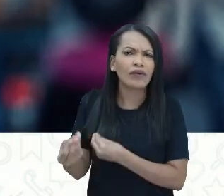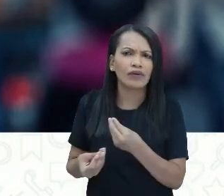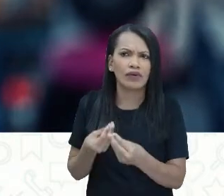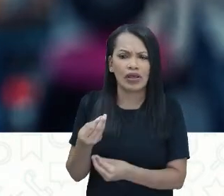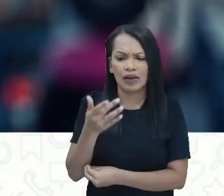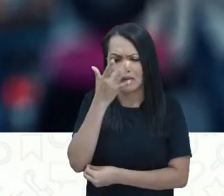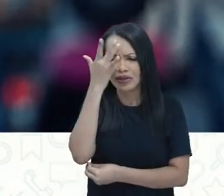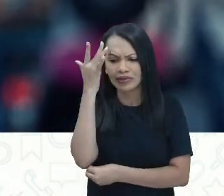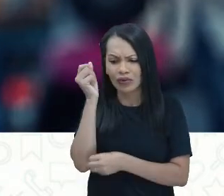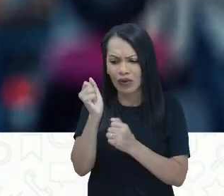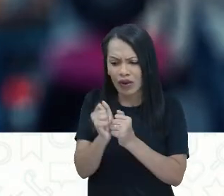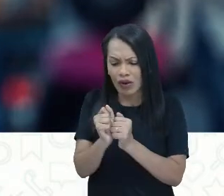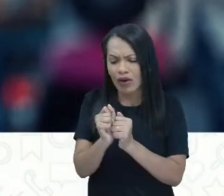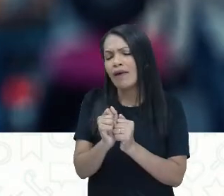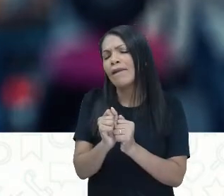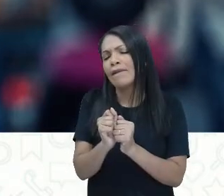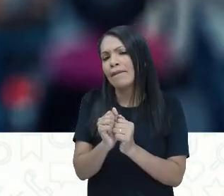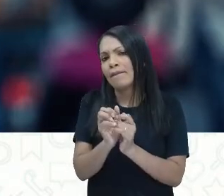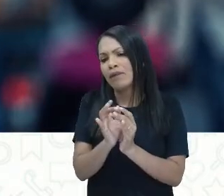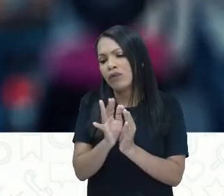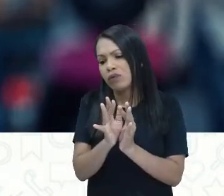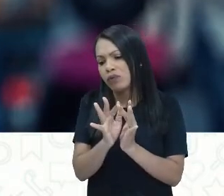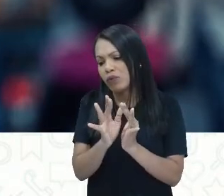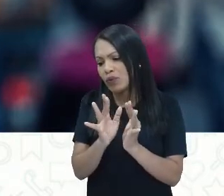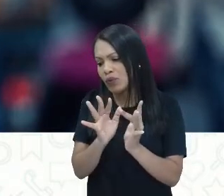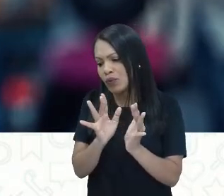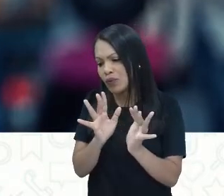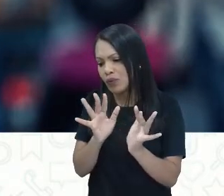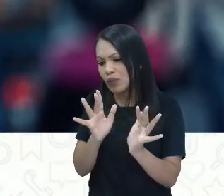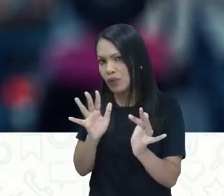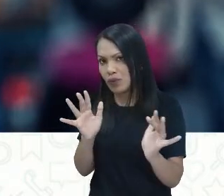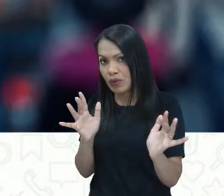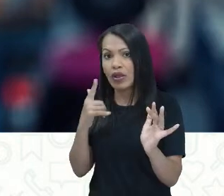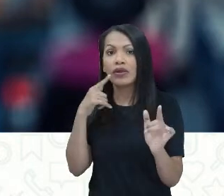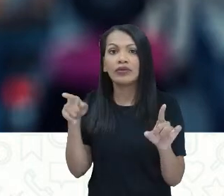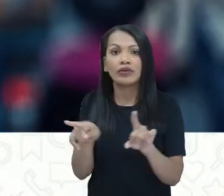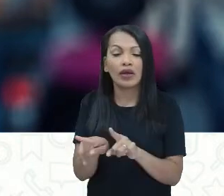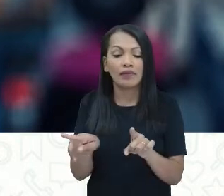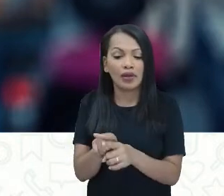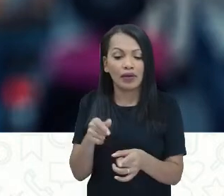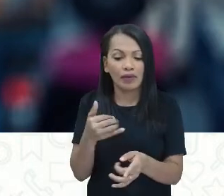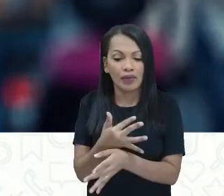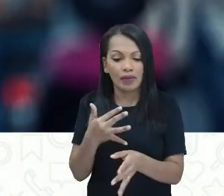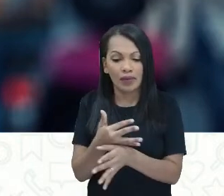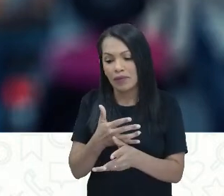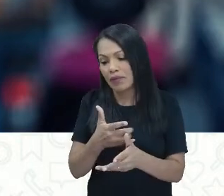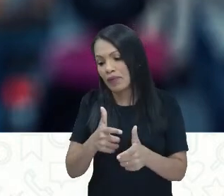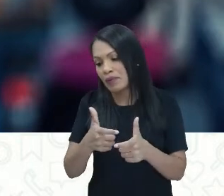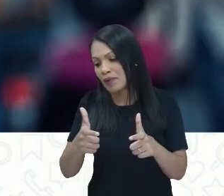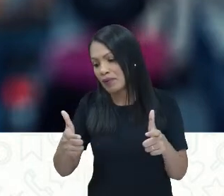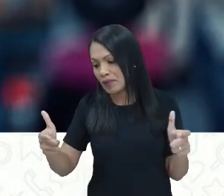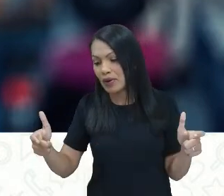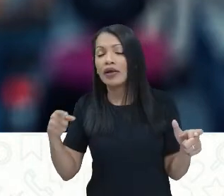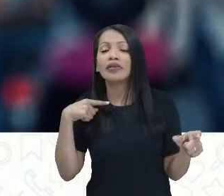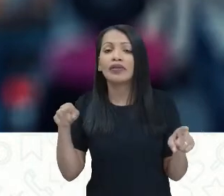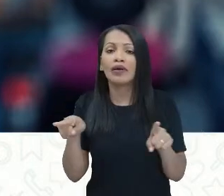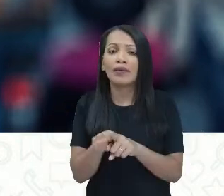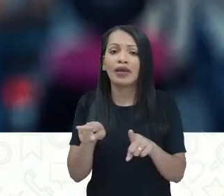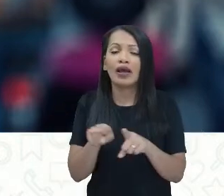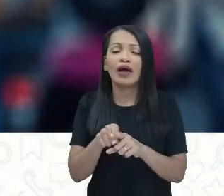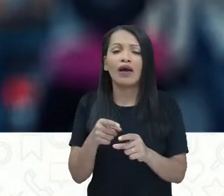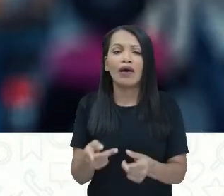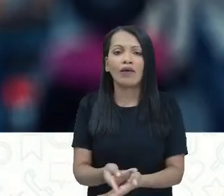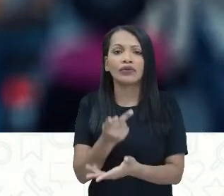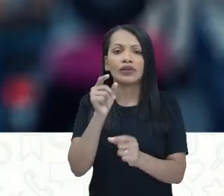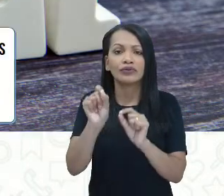a população, aumentou, né, as áreas urbanas, e isso também traz a questão das desigualdades sociais,